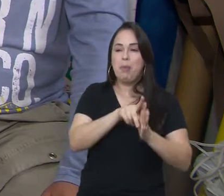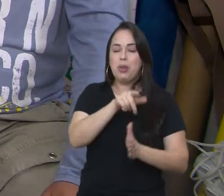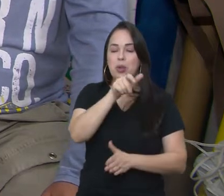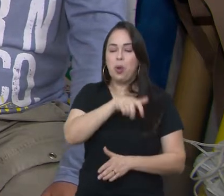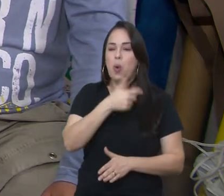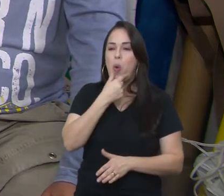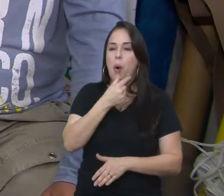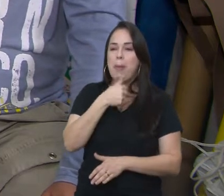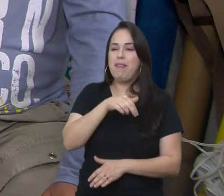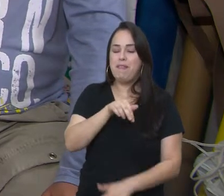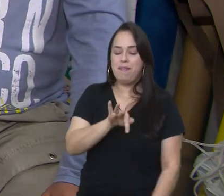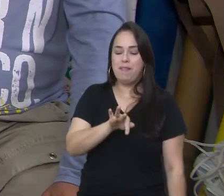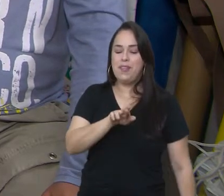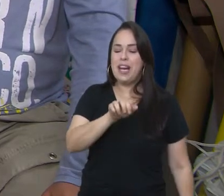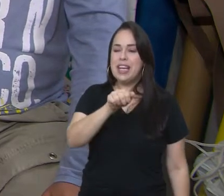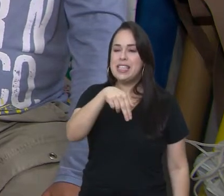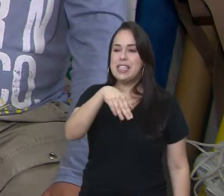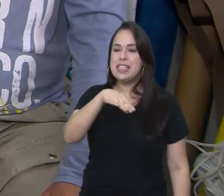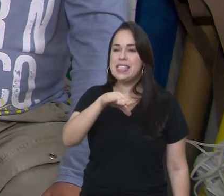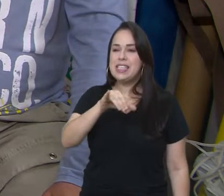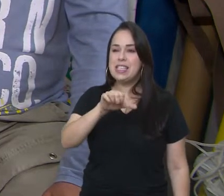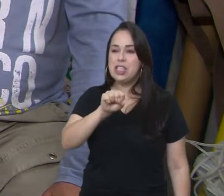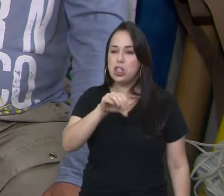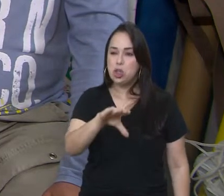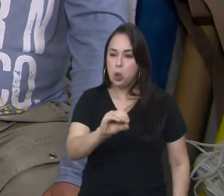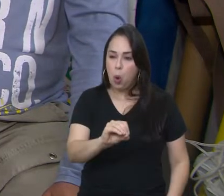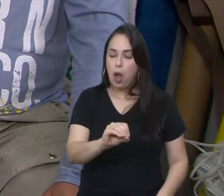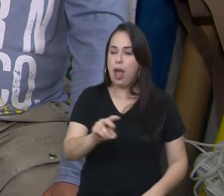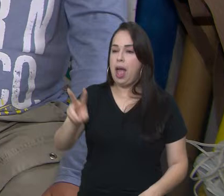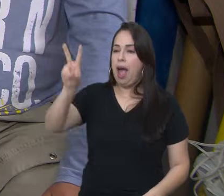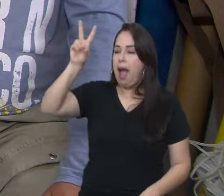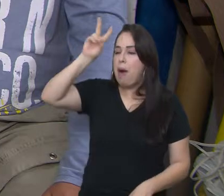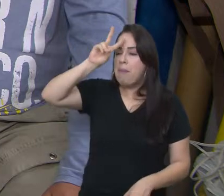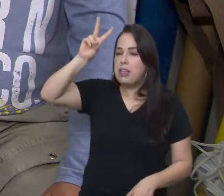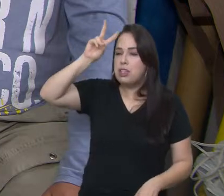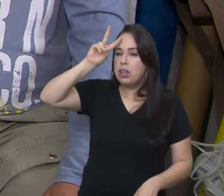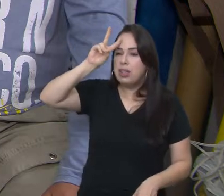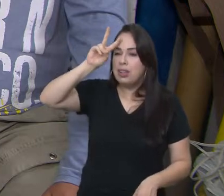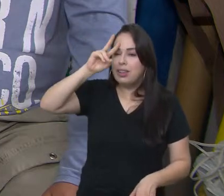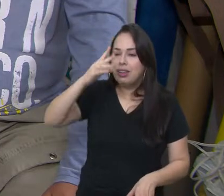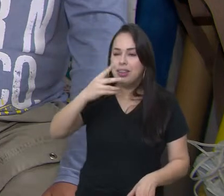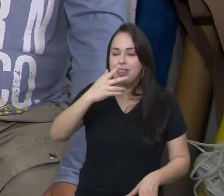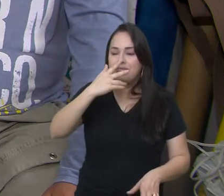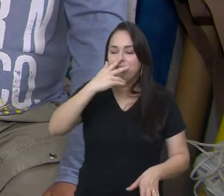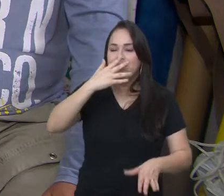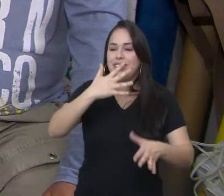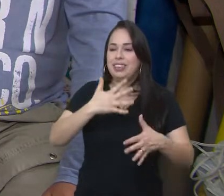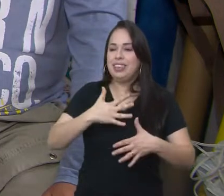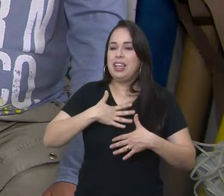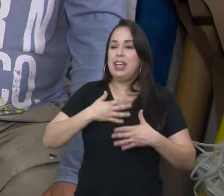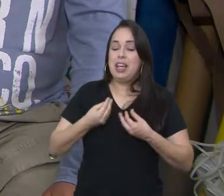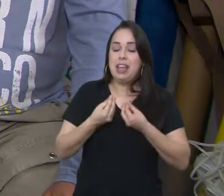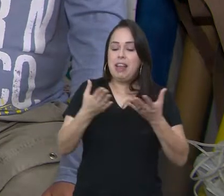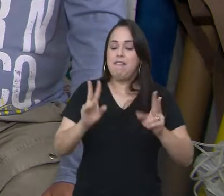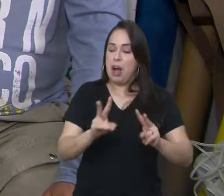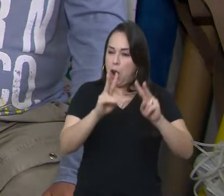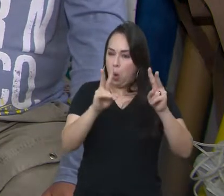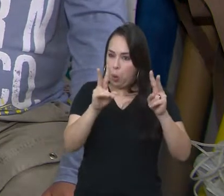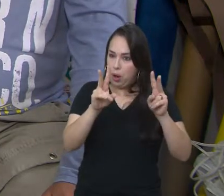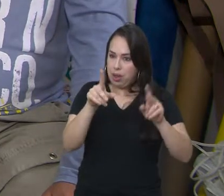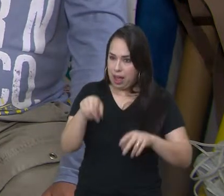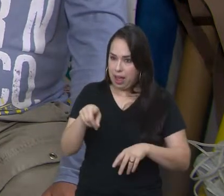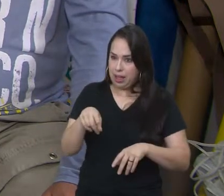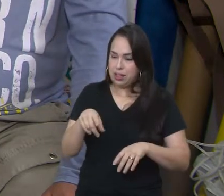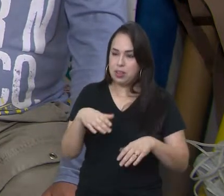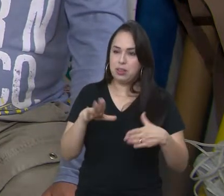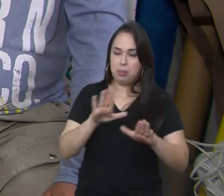tem aí a palavra sonhos. Eu vi também que você coloca que são histórias que encantam e transmitem valores.